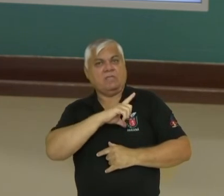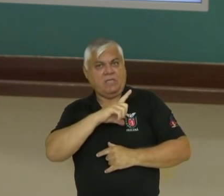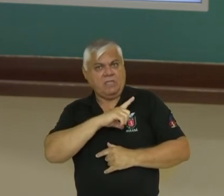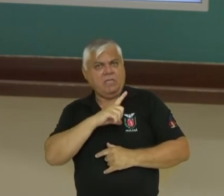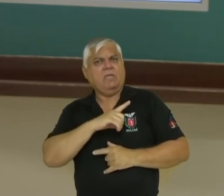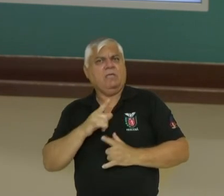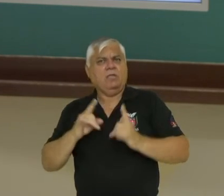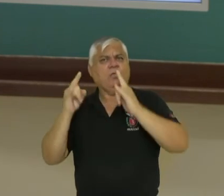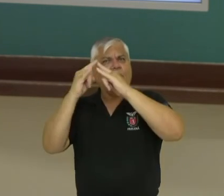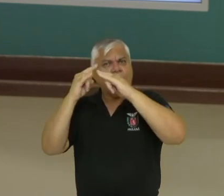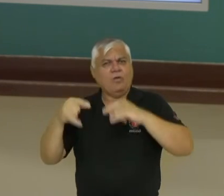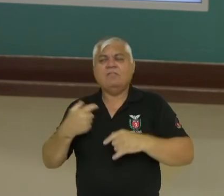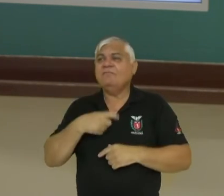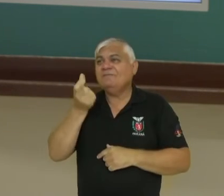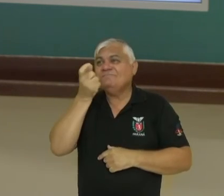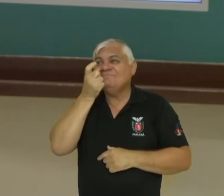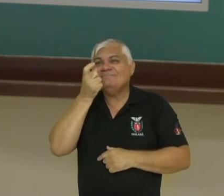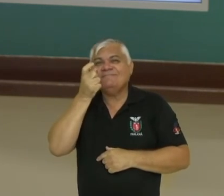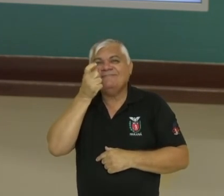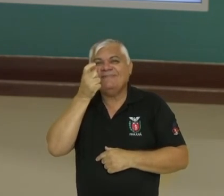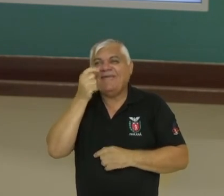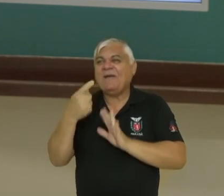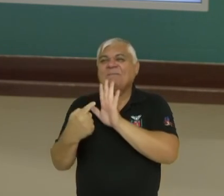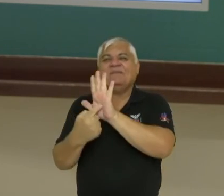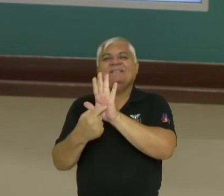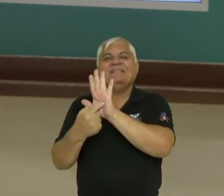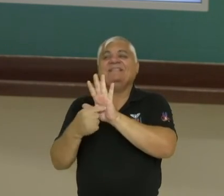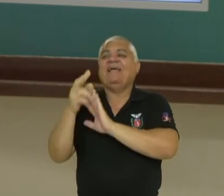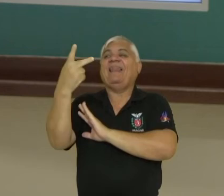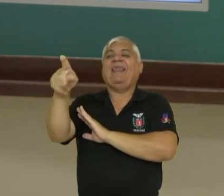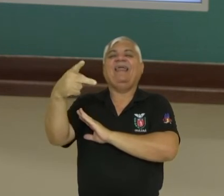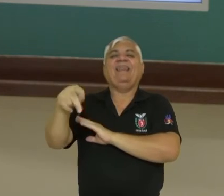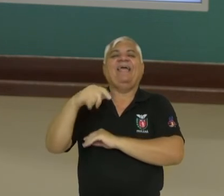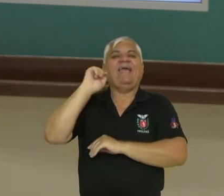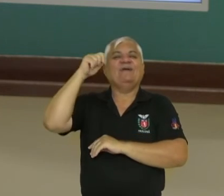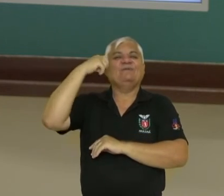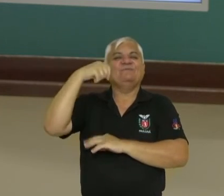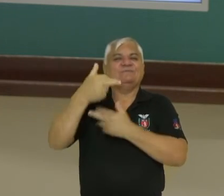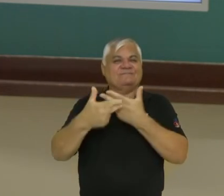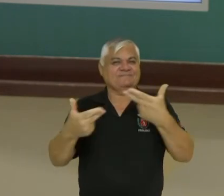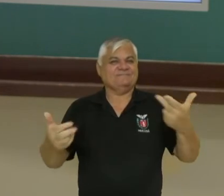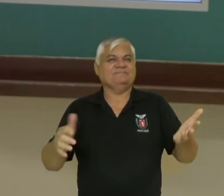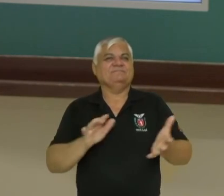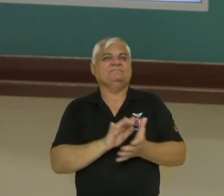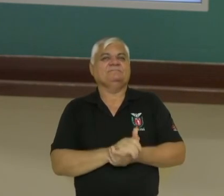uma lona, assistir a apresentação ali dos artistas no picadeiro.